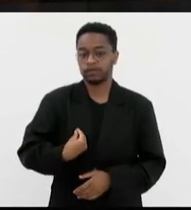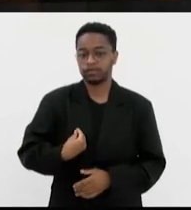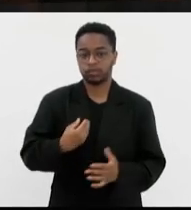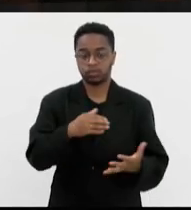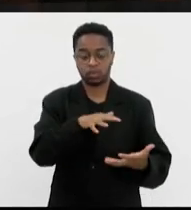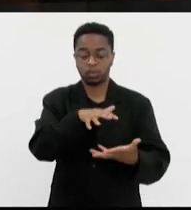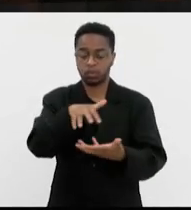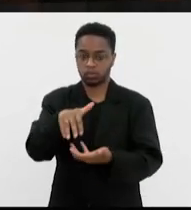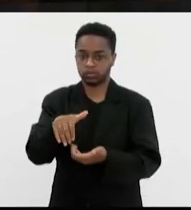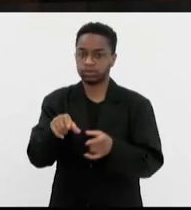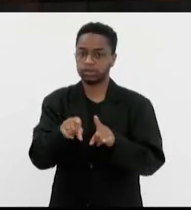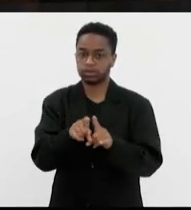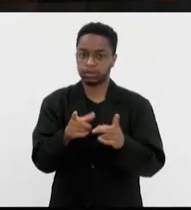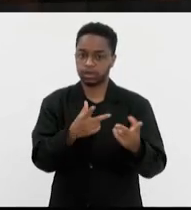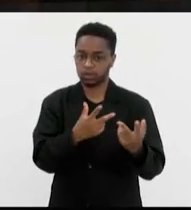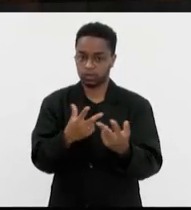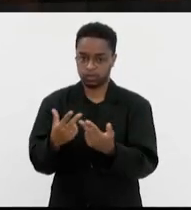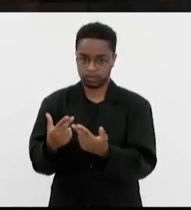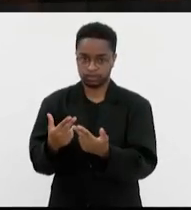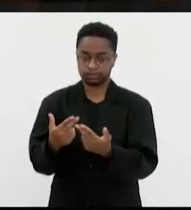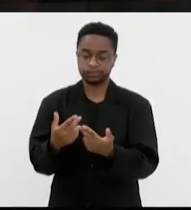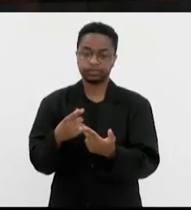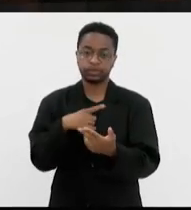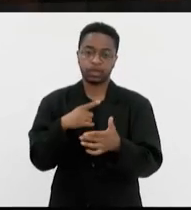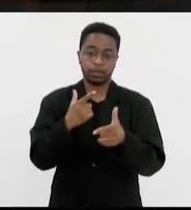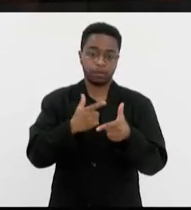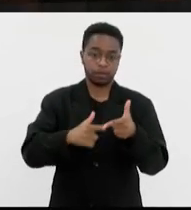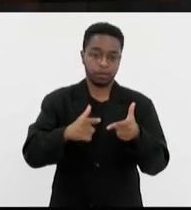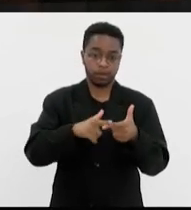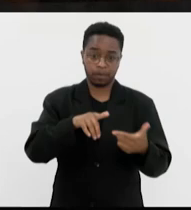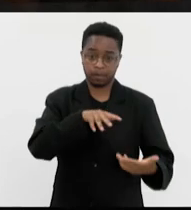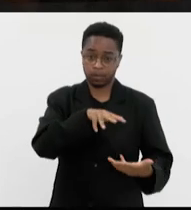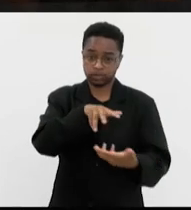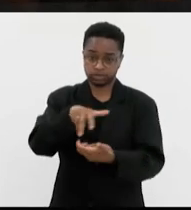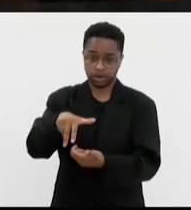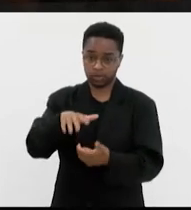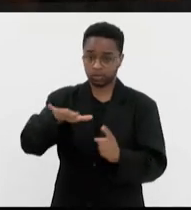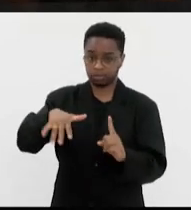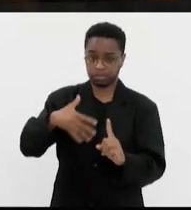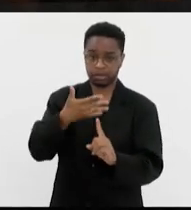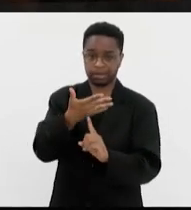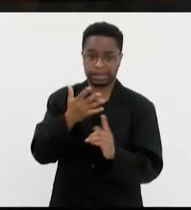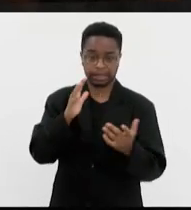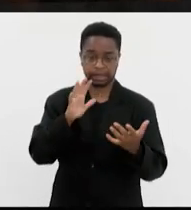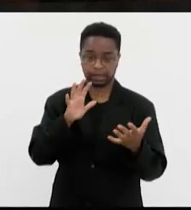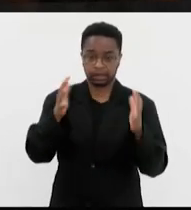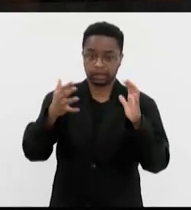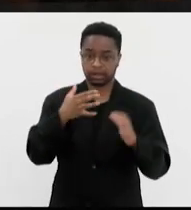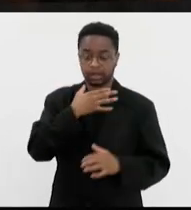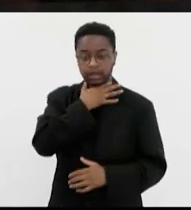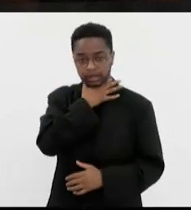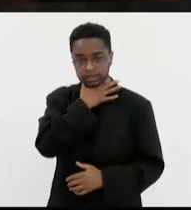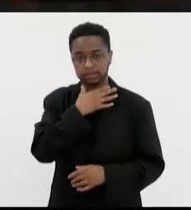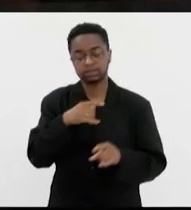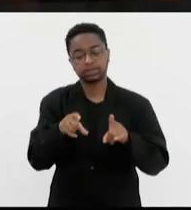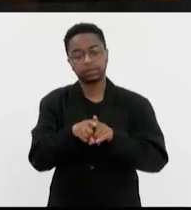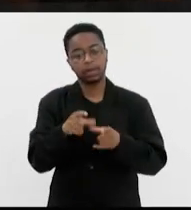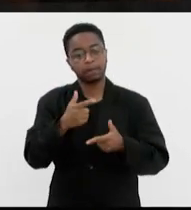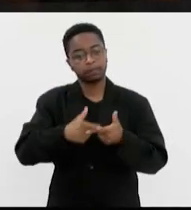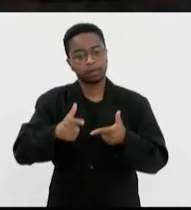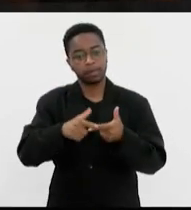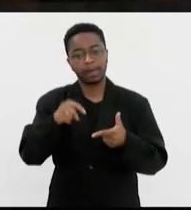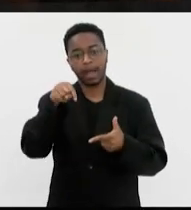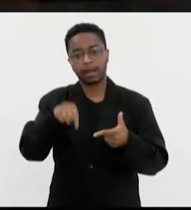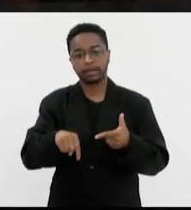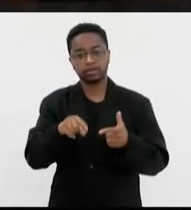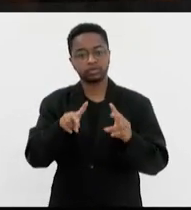mundial, quer seja o problema global ambiental, quer seja o problema local